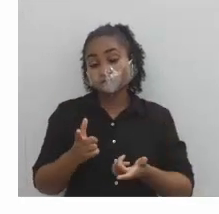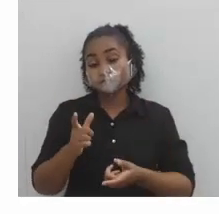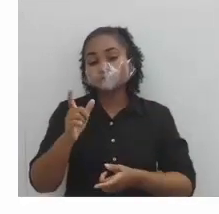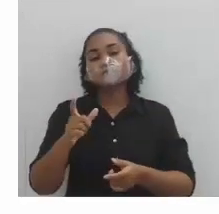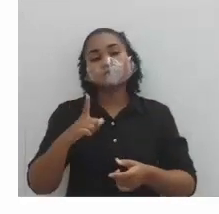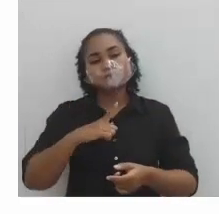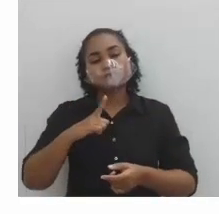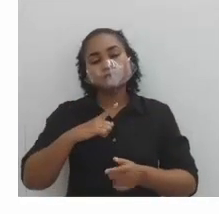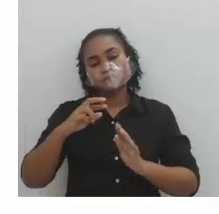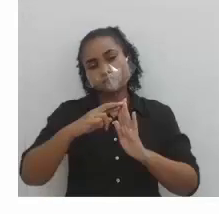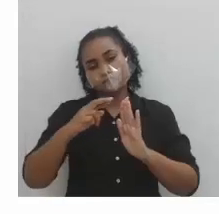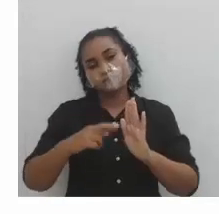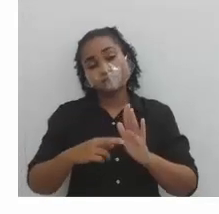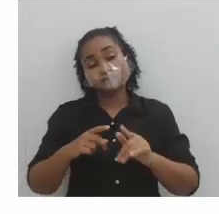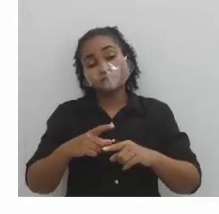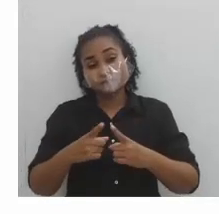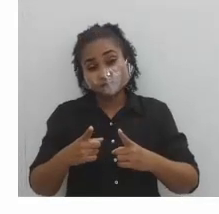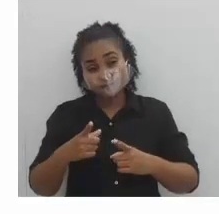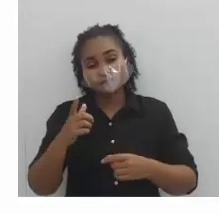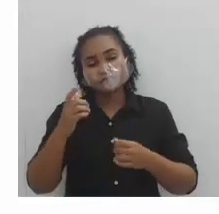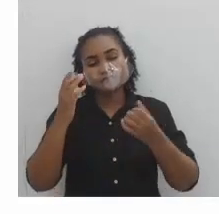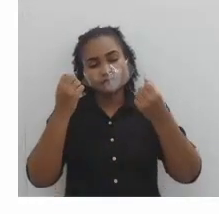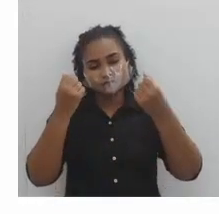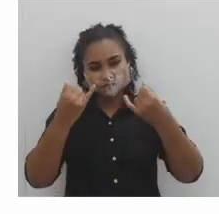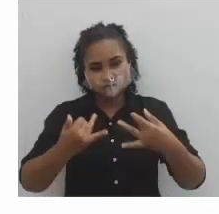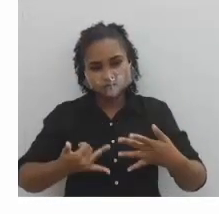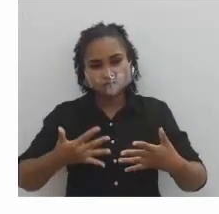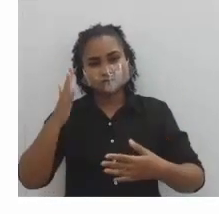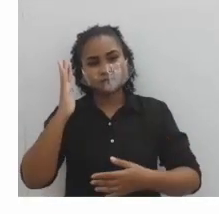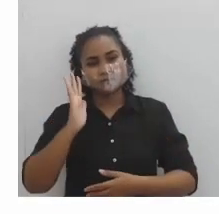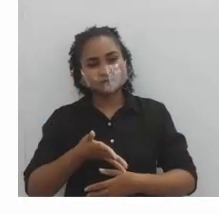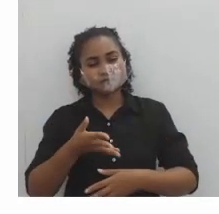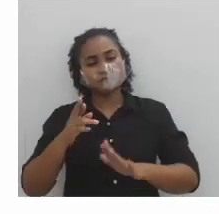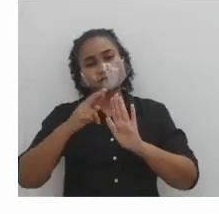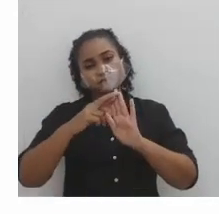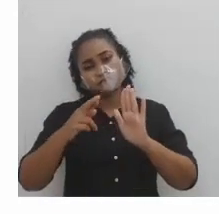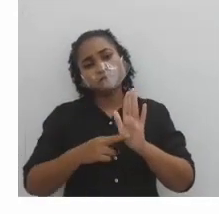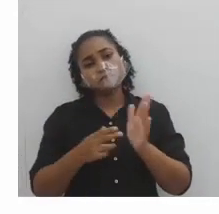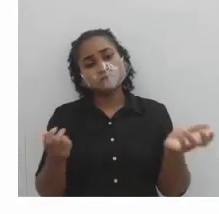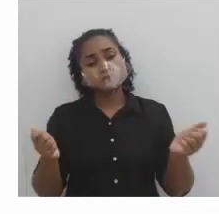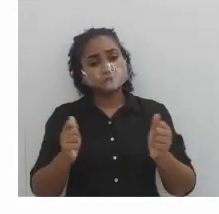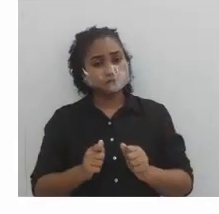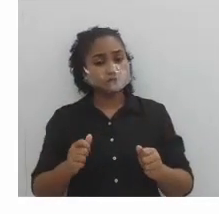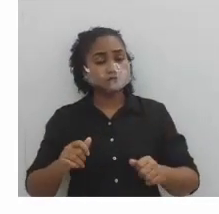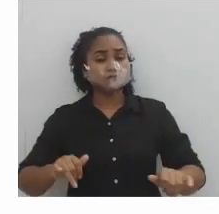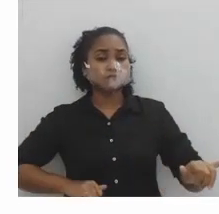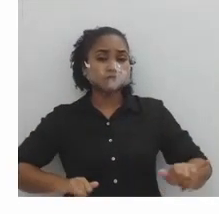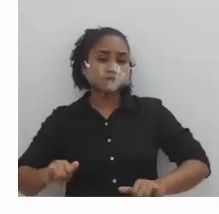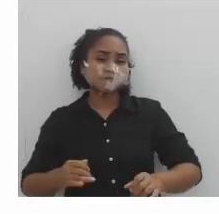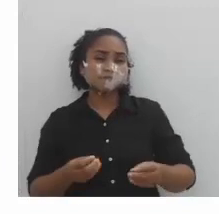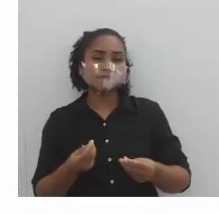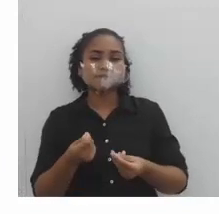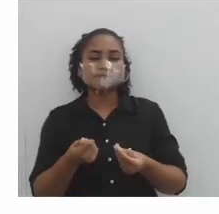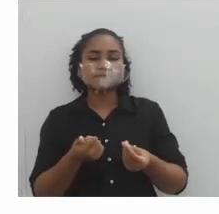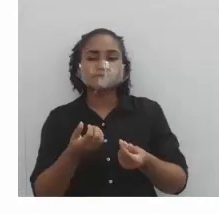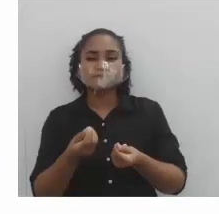a regras. Mas essas regras, como eu já expliquei, elas podem sofrer